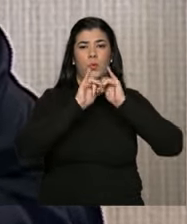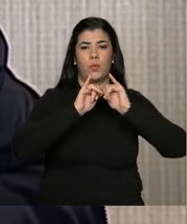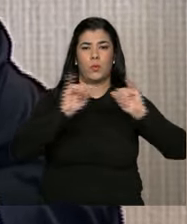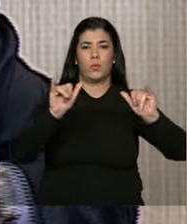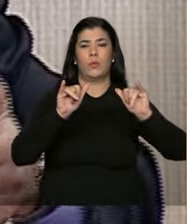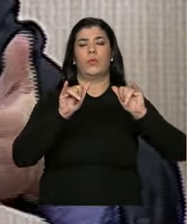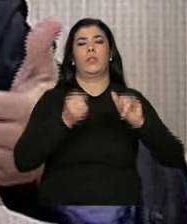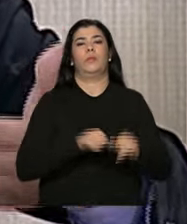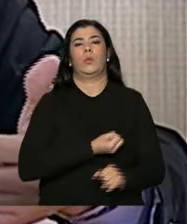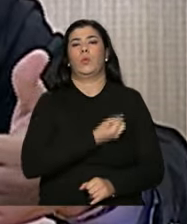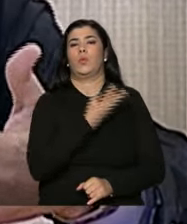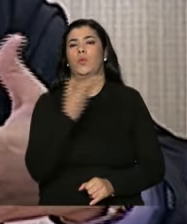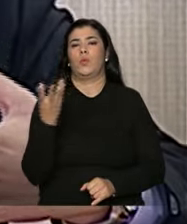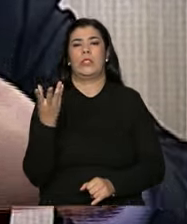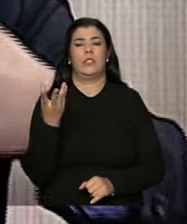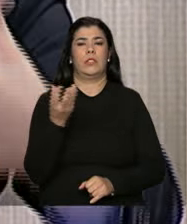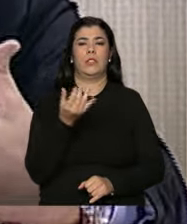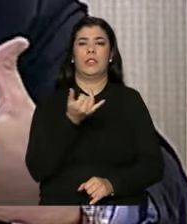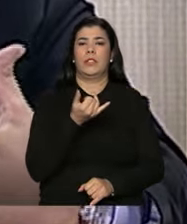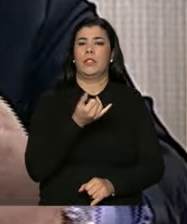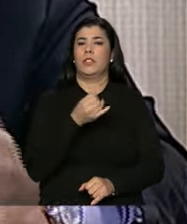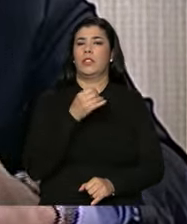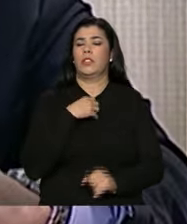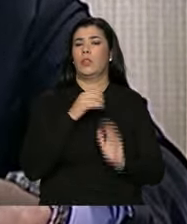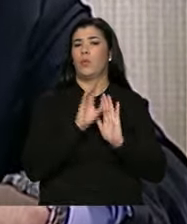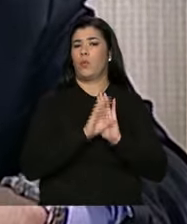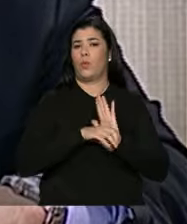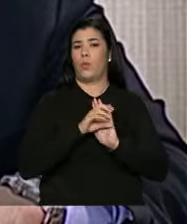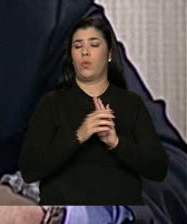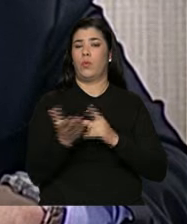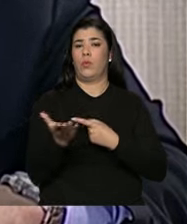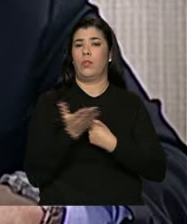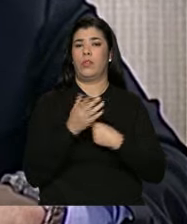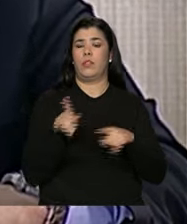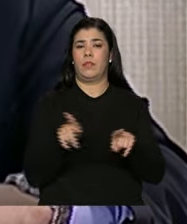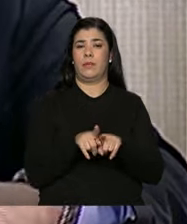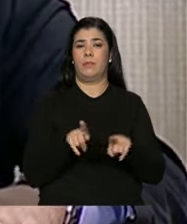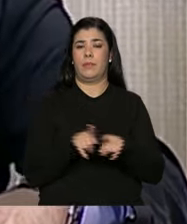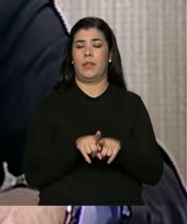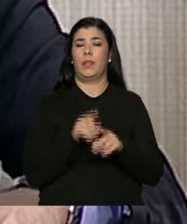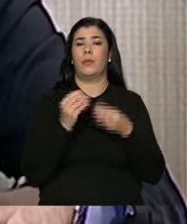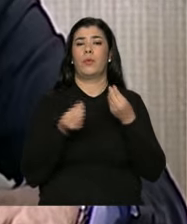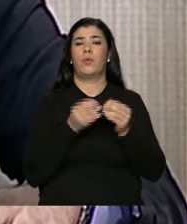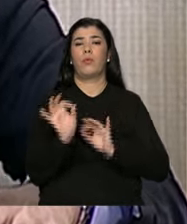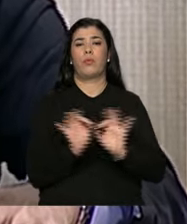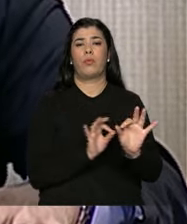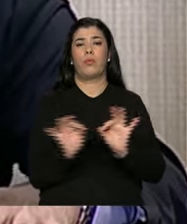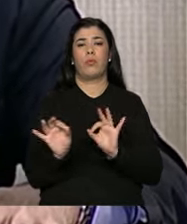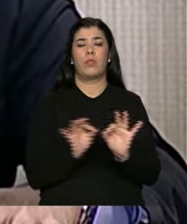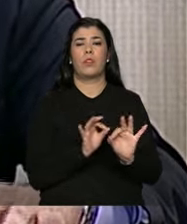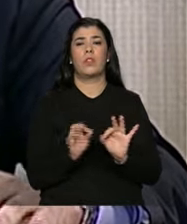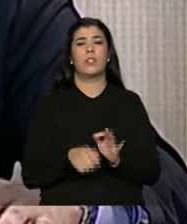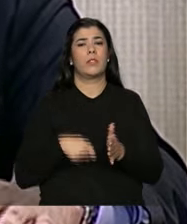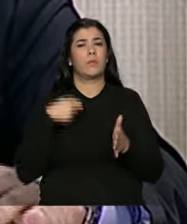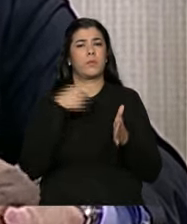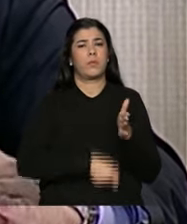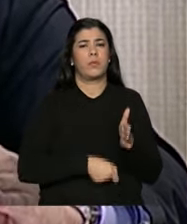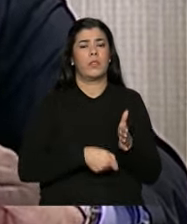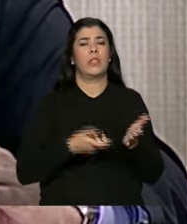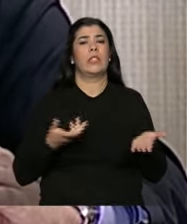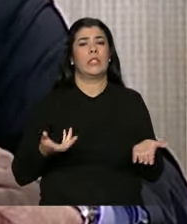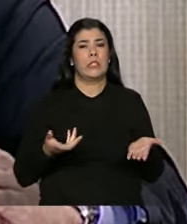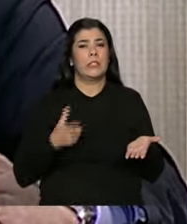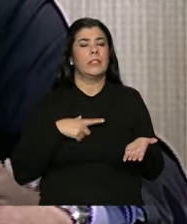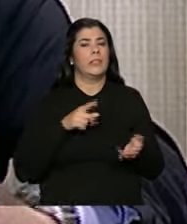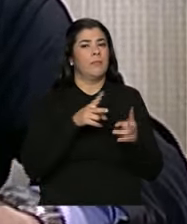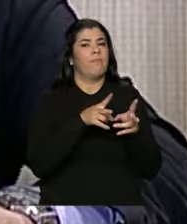dados, informações, eh, enfim, conceitos que nos ajudem a fazer este enfrentamento. É,